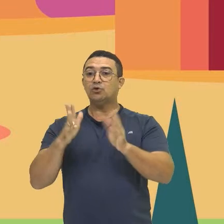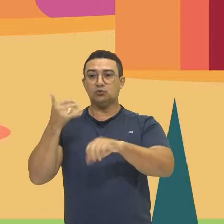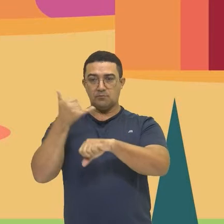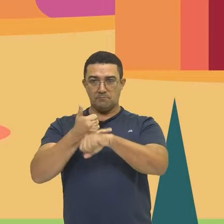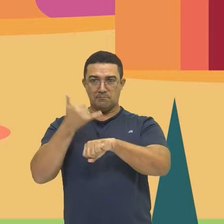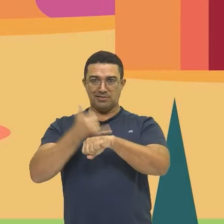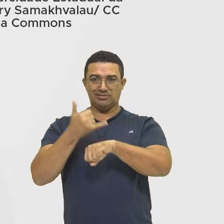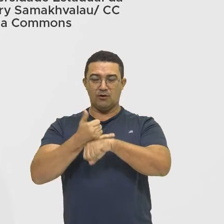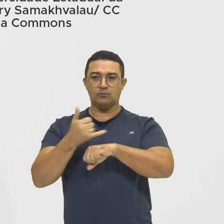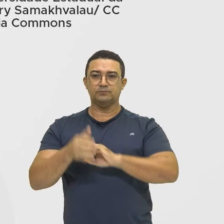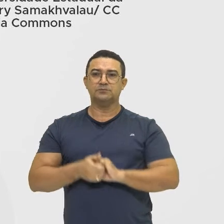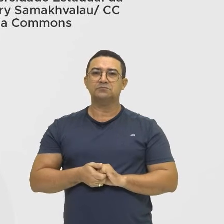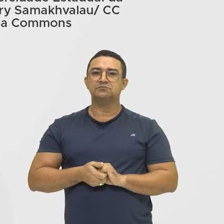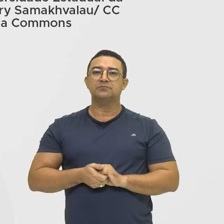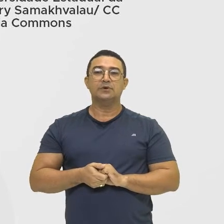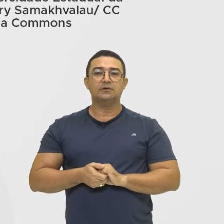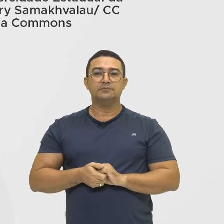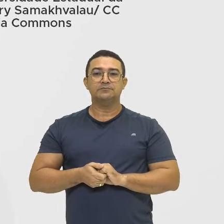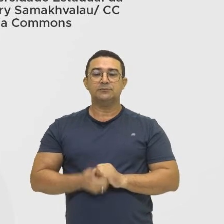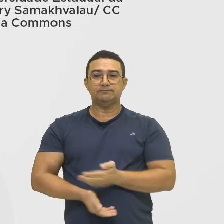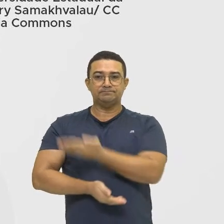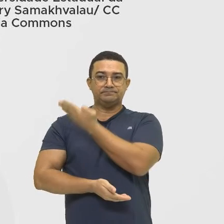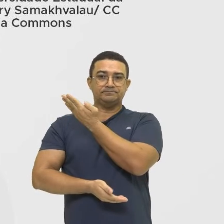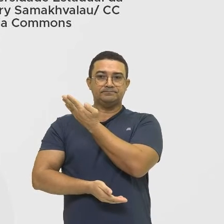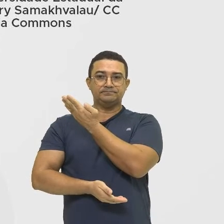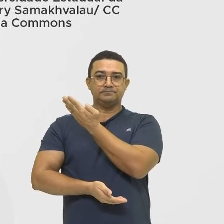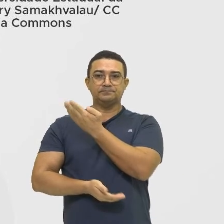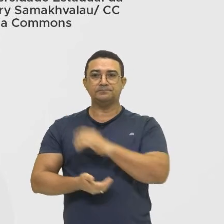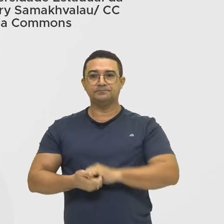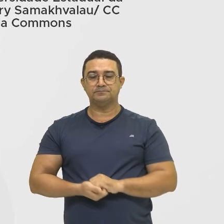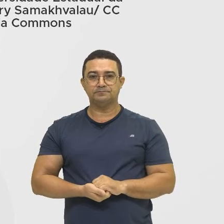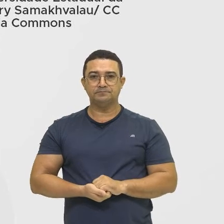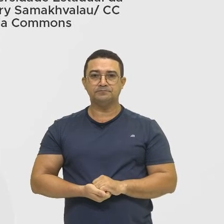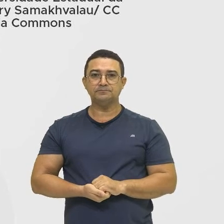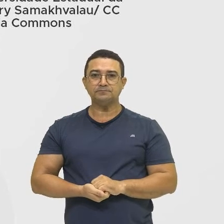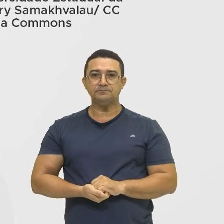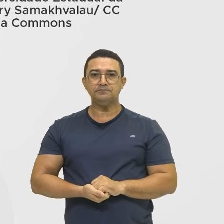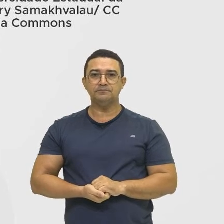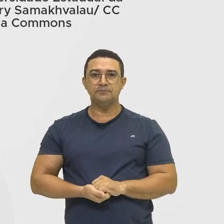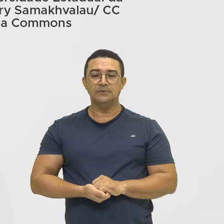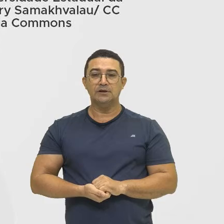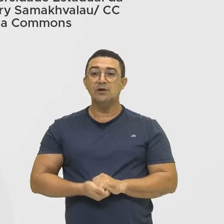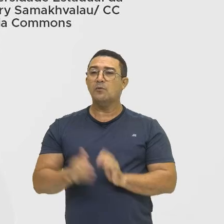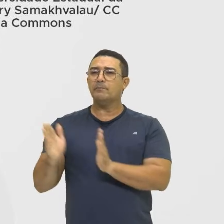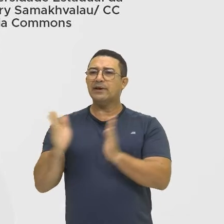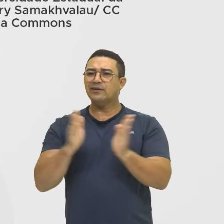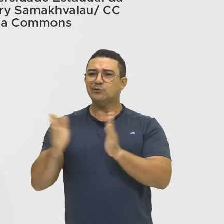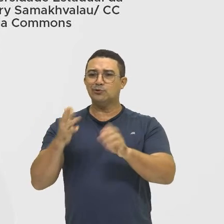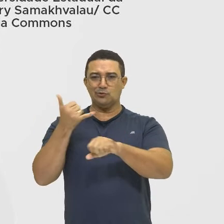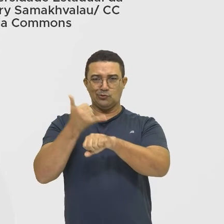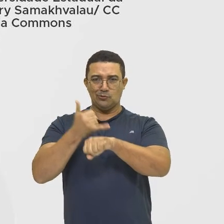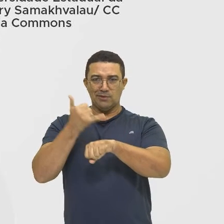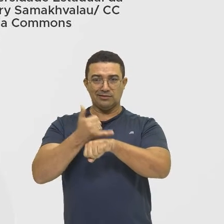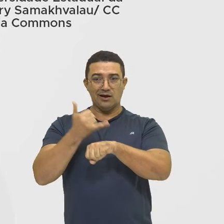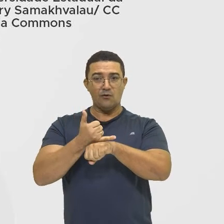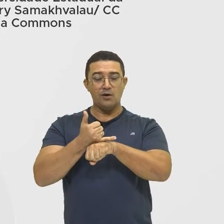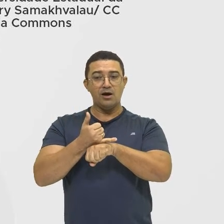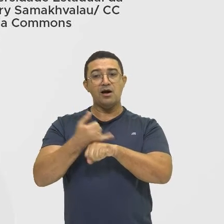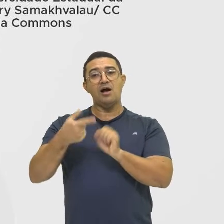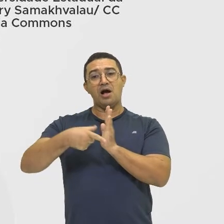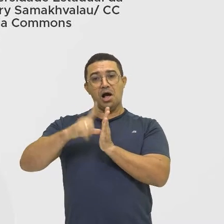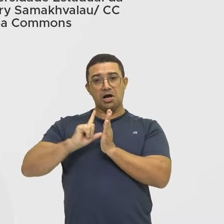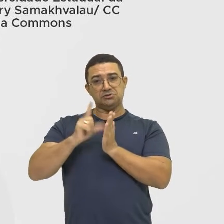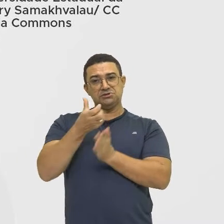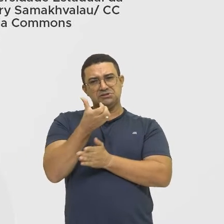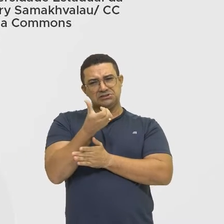metais. Vamos ver o que nós temos na idade dos metais? A idade dos metais, né, antecede o quê? A 6.000